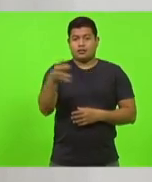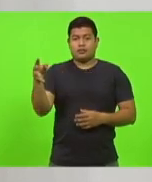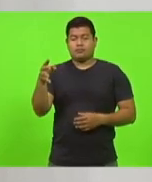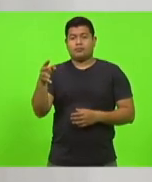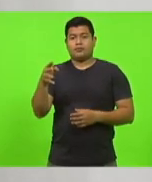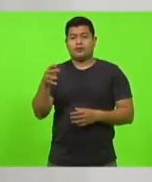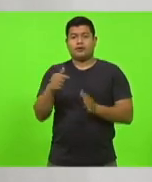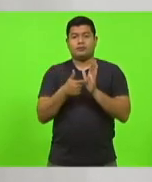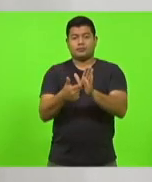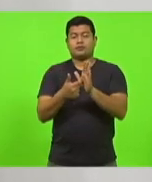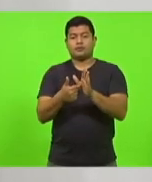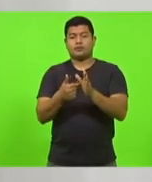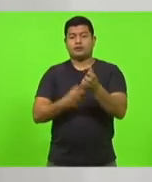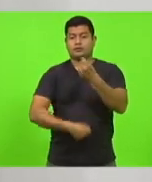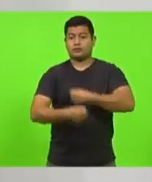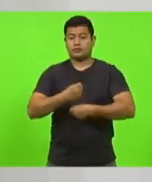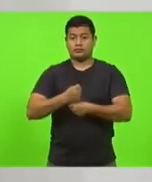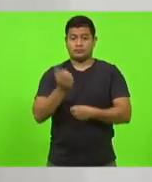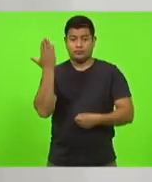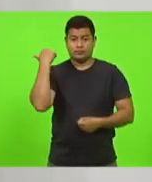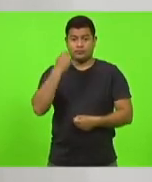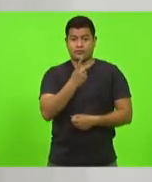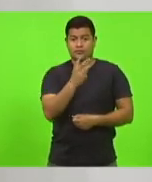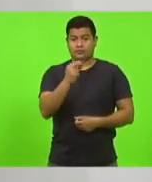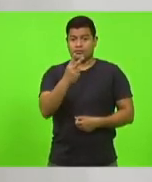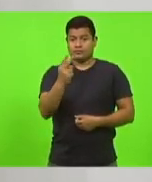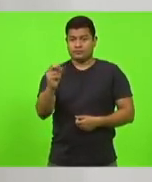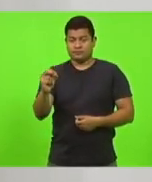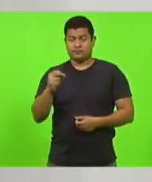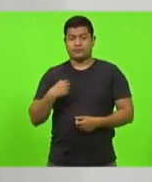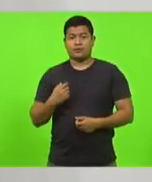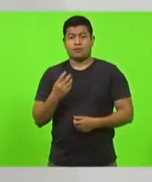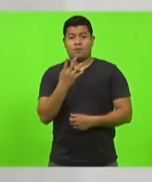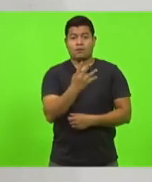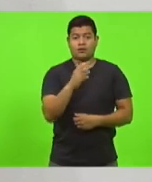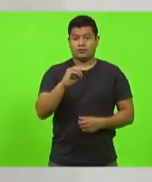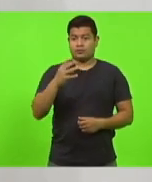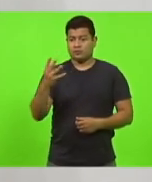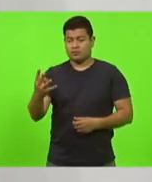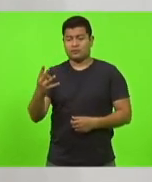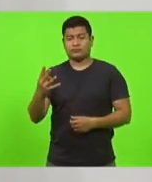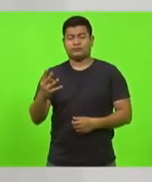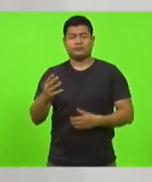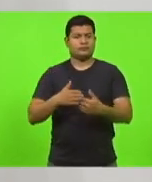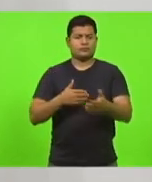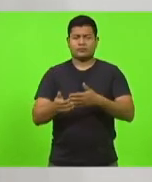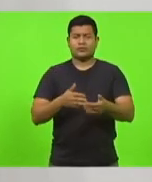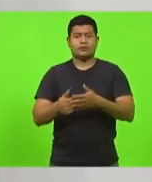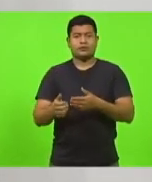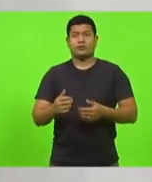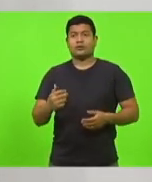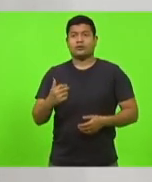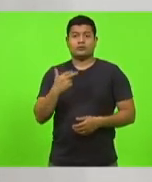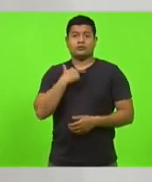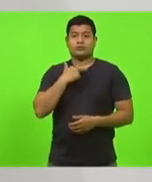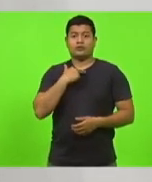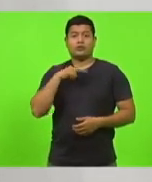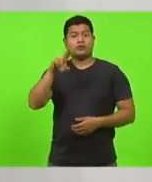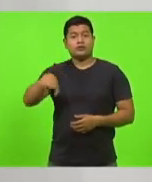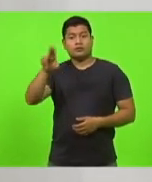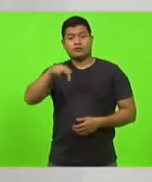passado. 404 que, independente do crescimento da receita, não pode mais ser